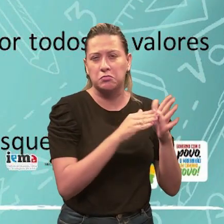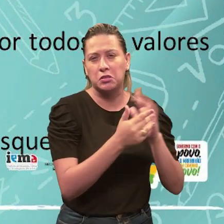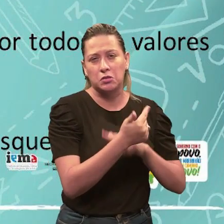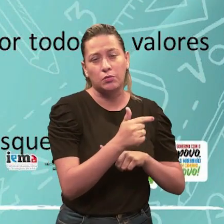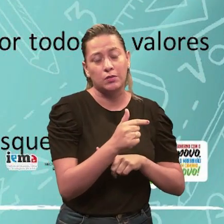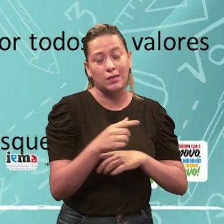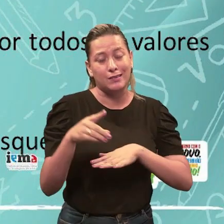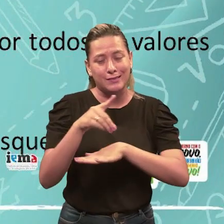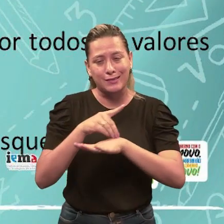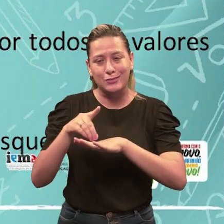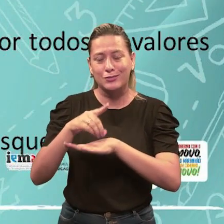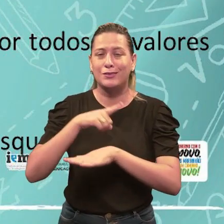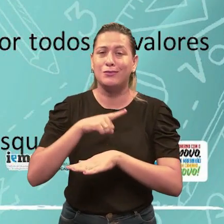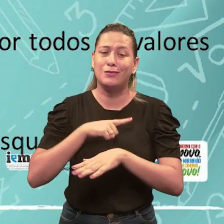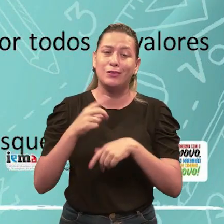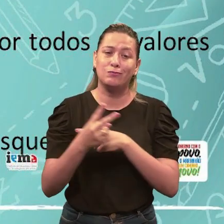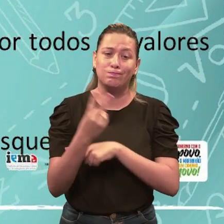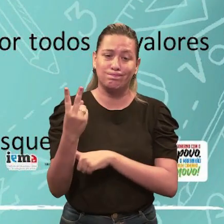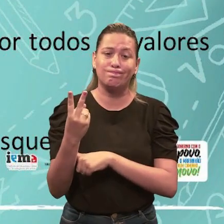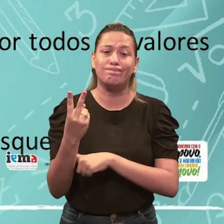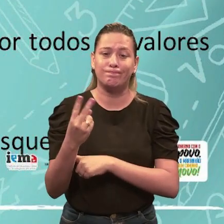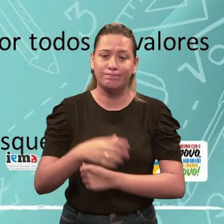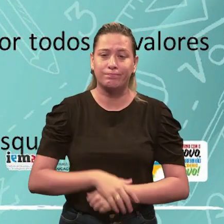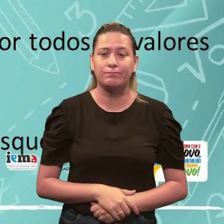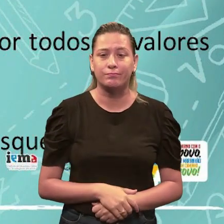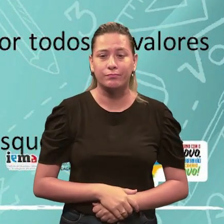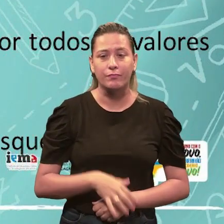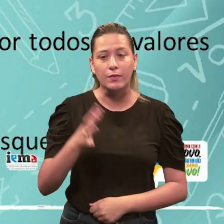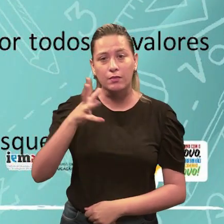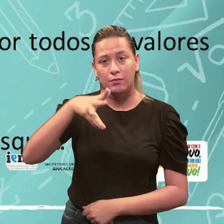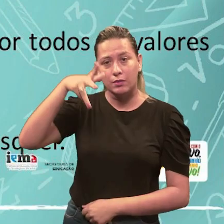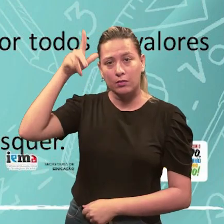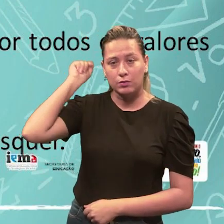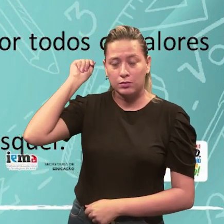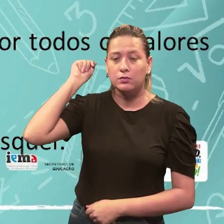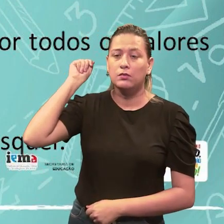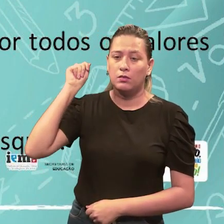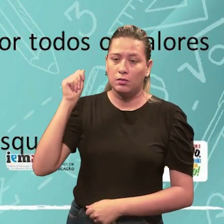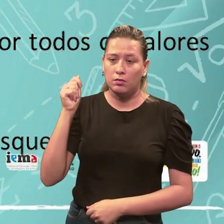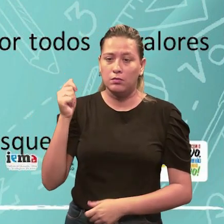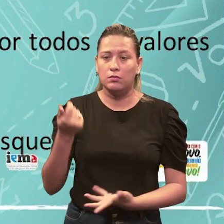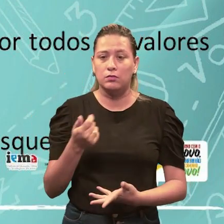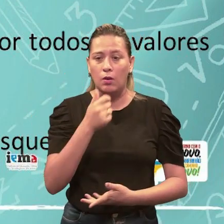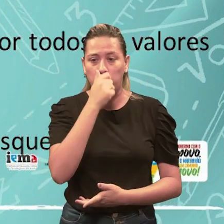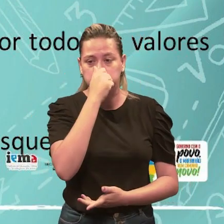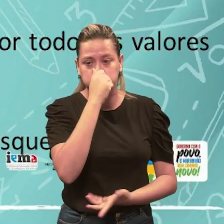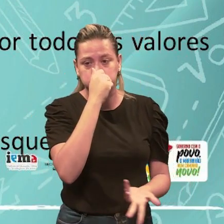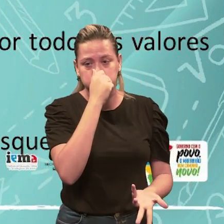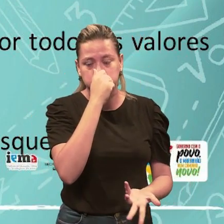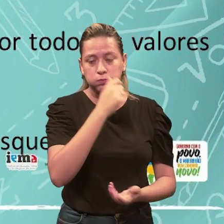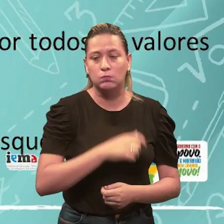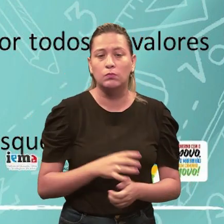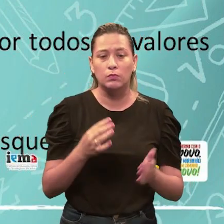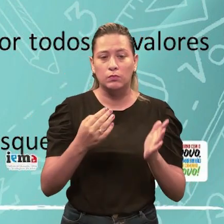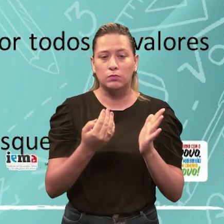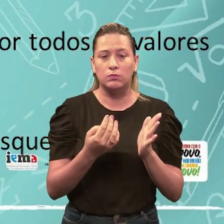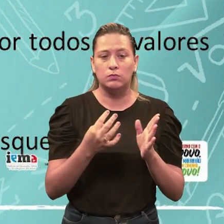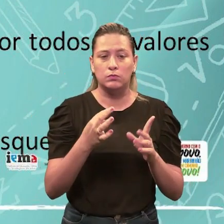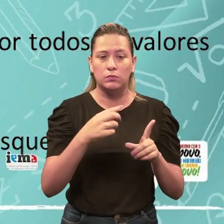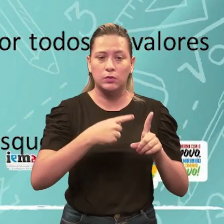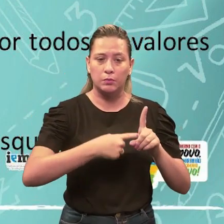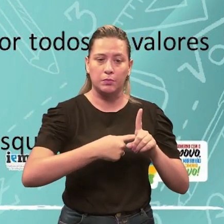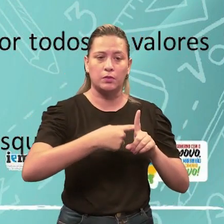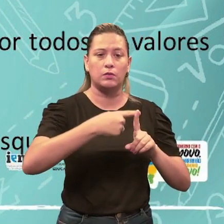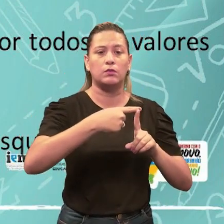essa variação contínua? Todas as grandezas físicas como velocidade, pressão, temperatura, corrente elétrica, tensão